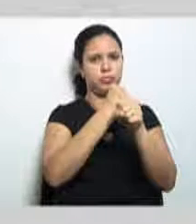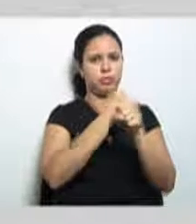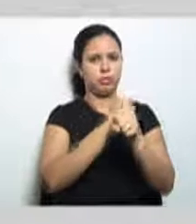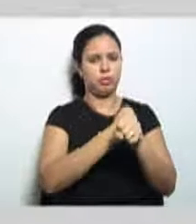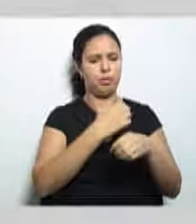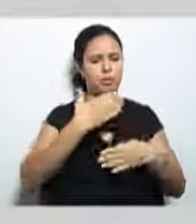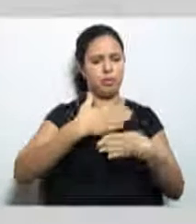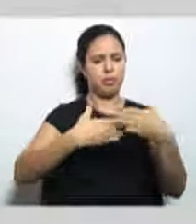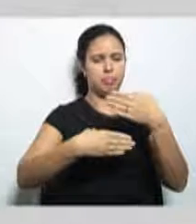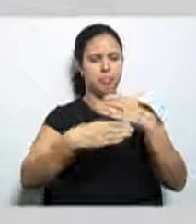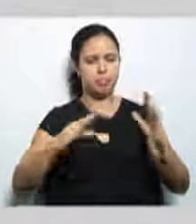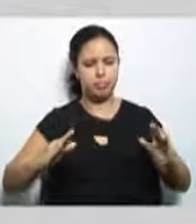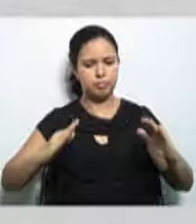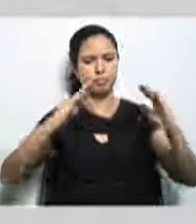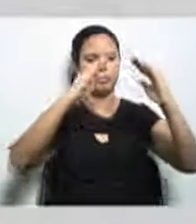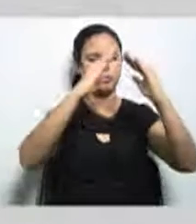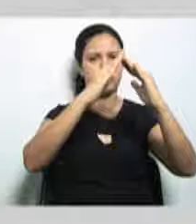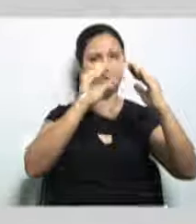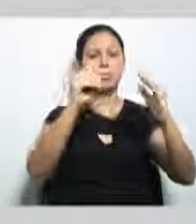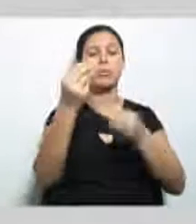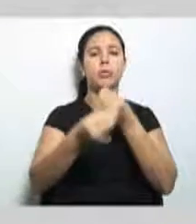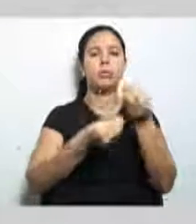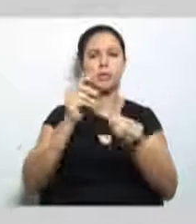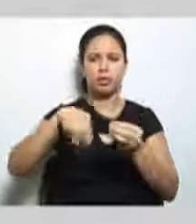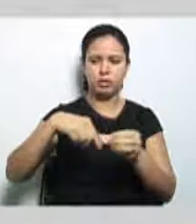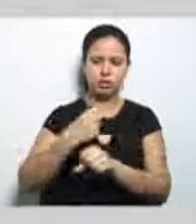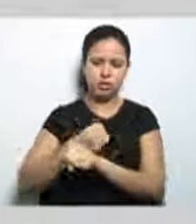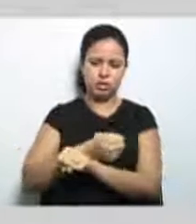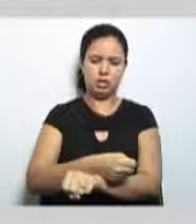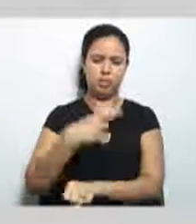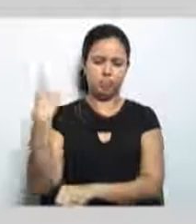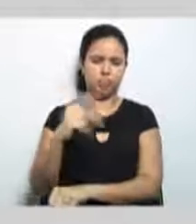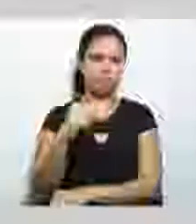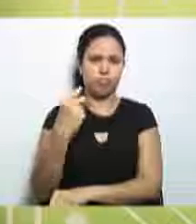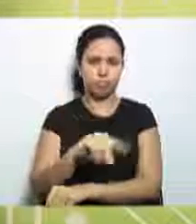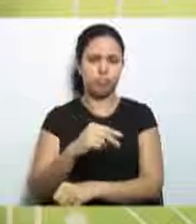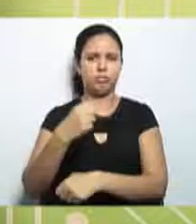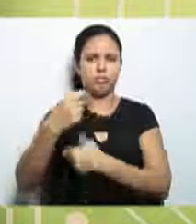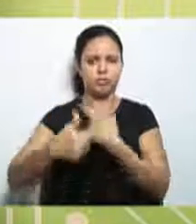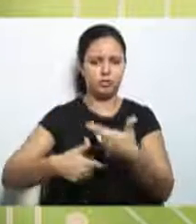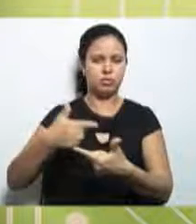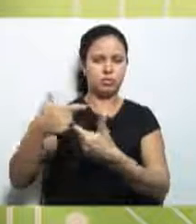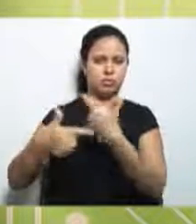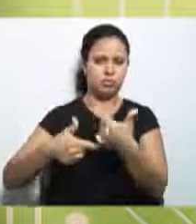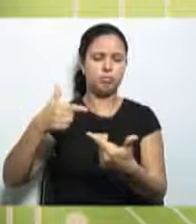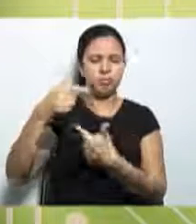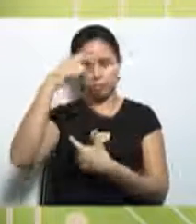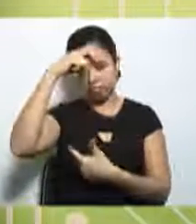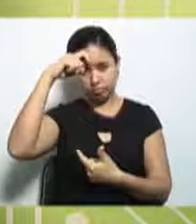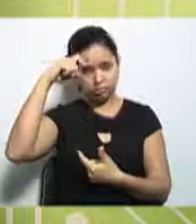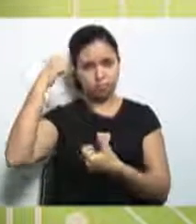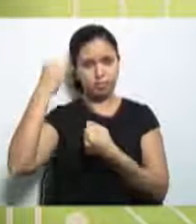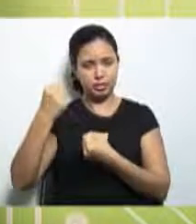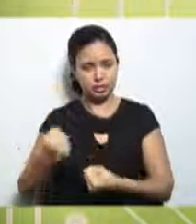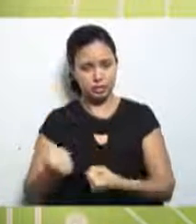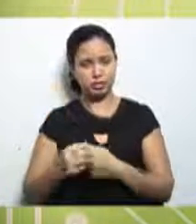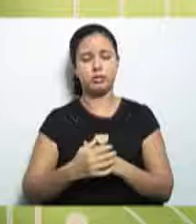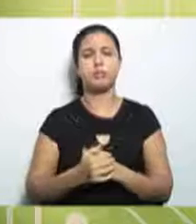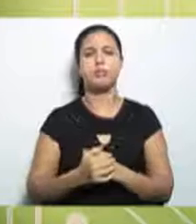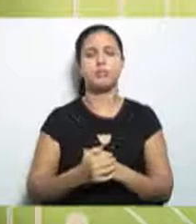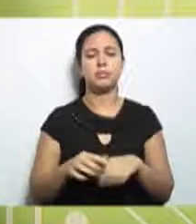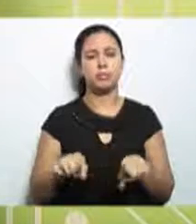só o Egito, né? Roma e também a região dos povos da Mesopotâmia, os povos aqui